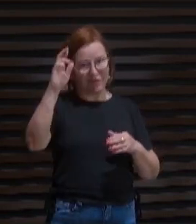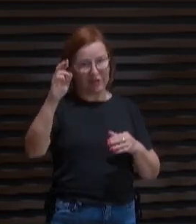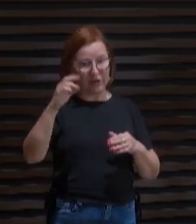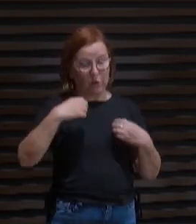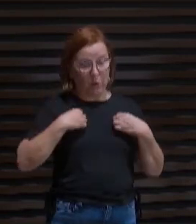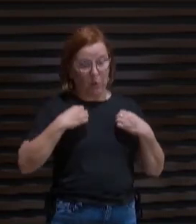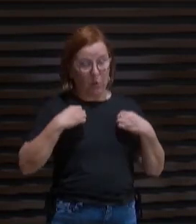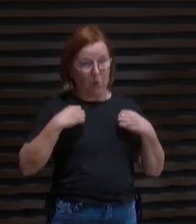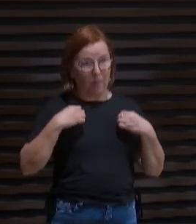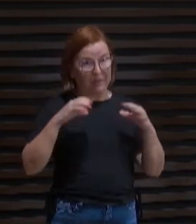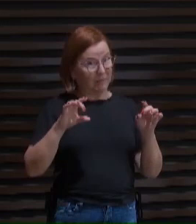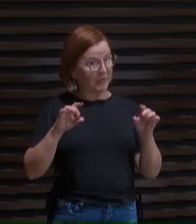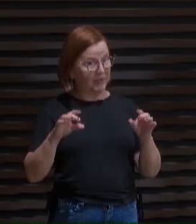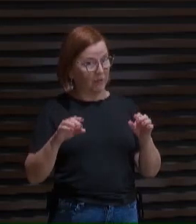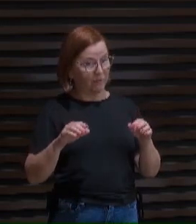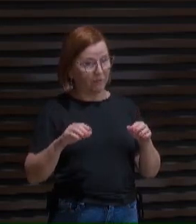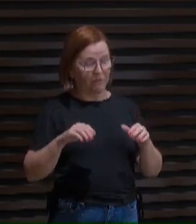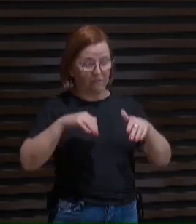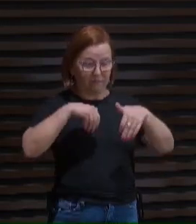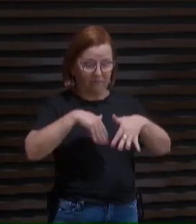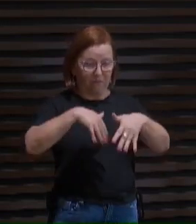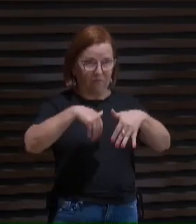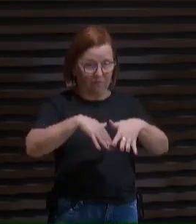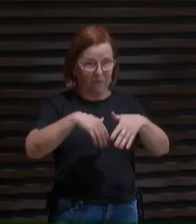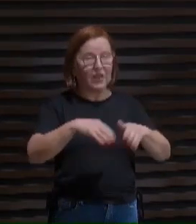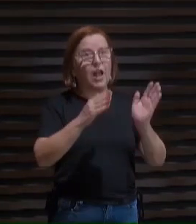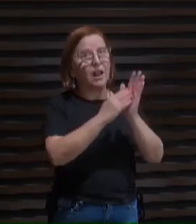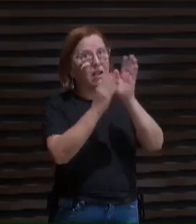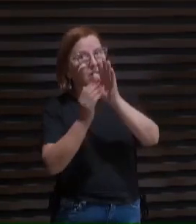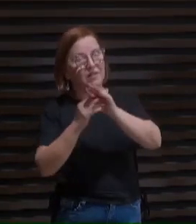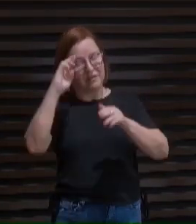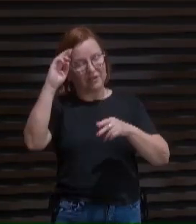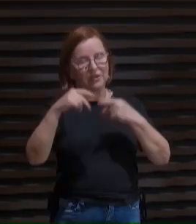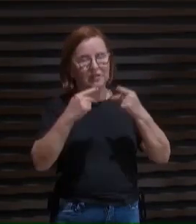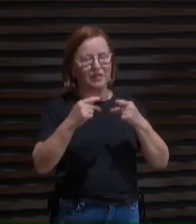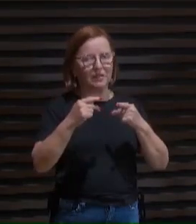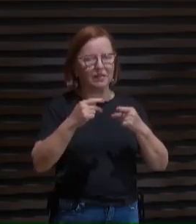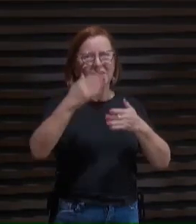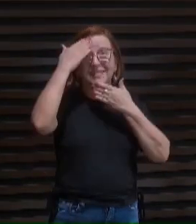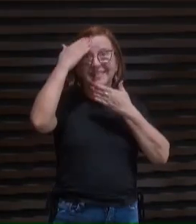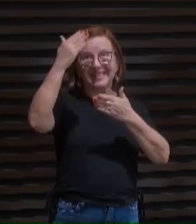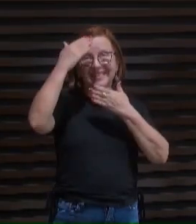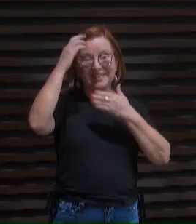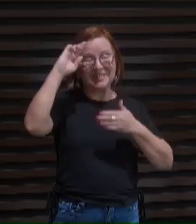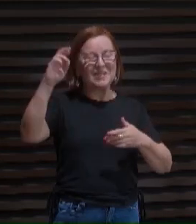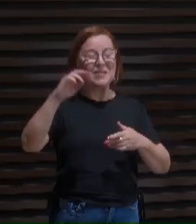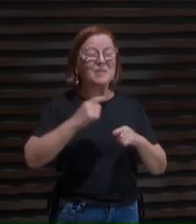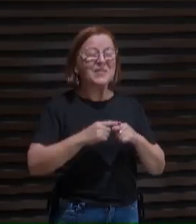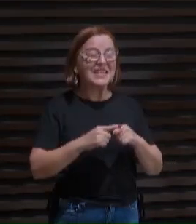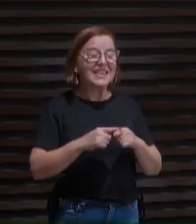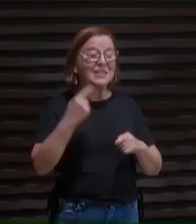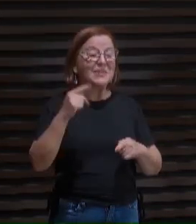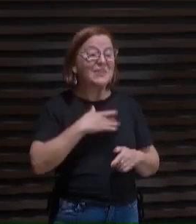e marcharam à frente do exército, louvassem ao Senhor dizendo: rendei graças ao Senhor, porque a sua